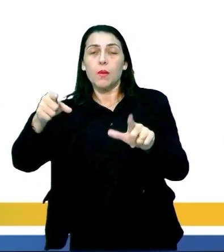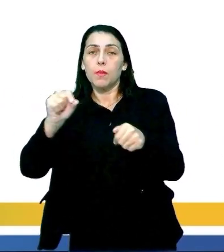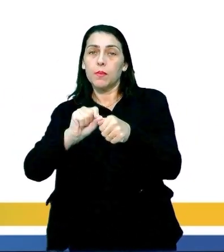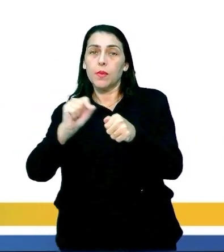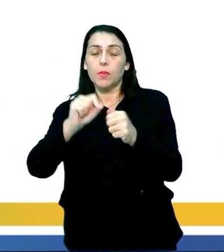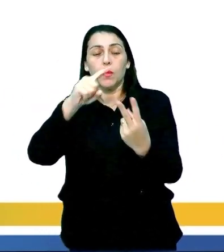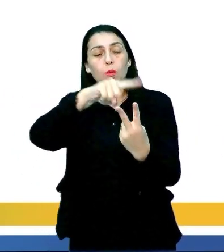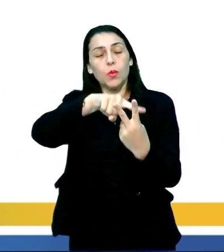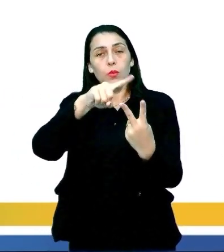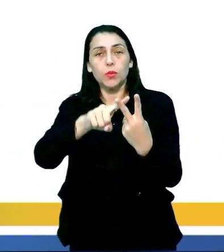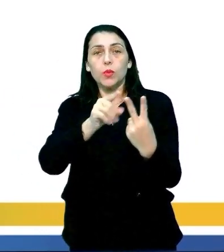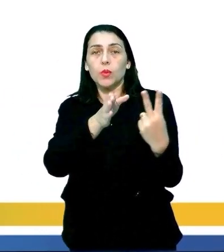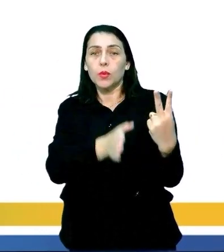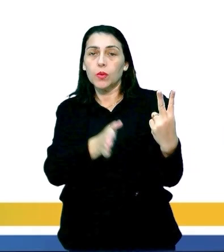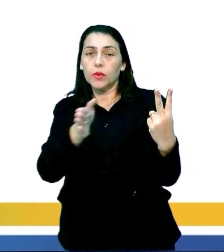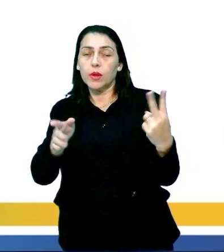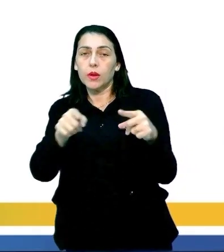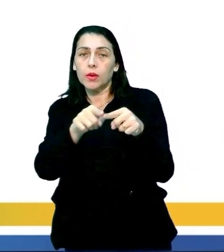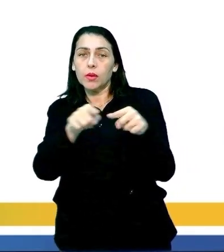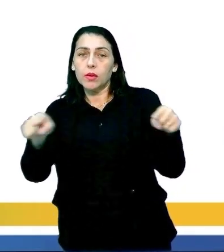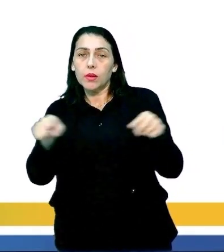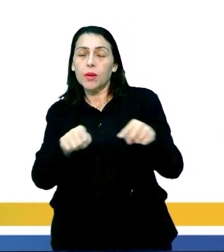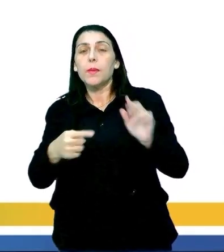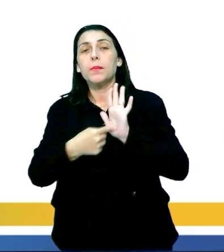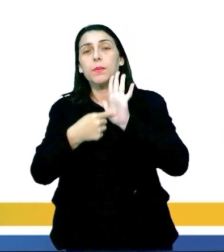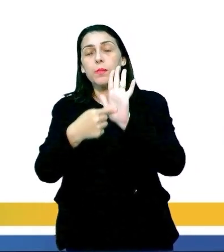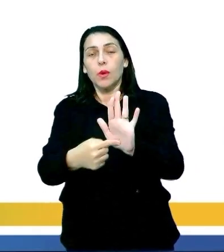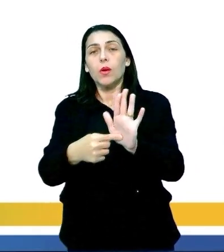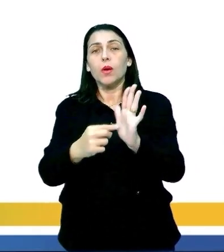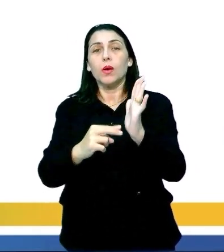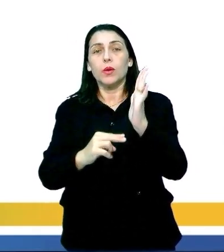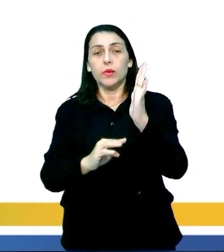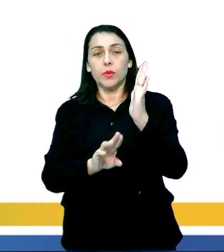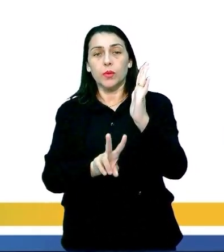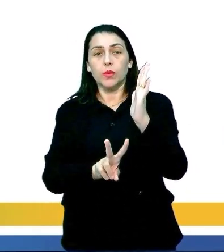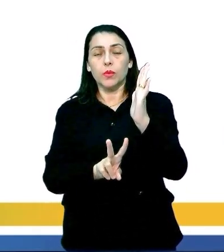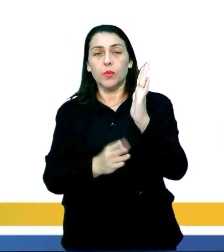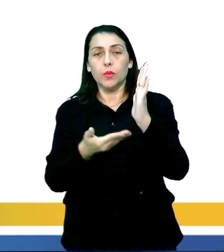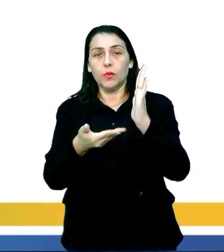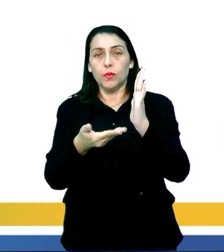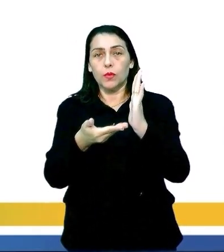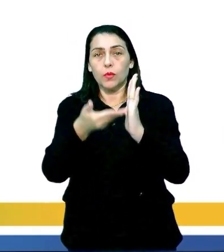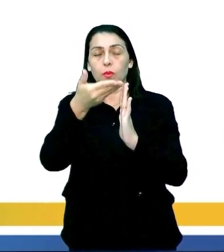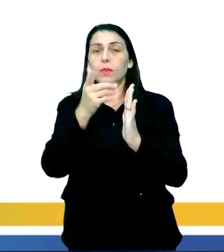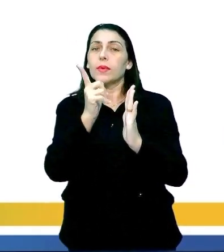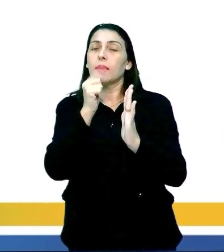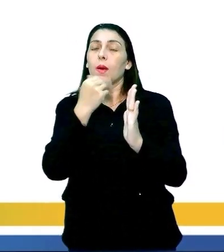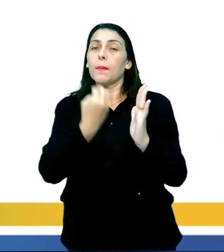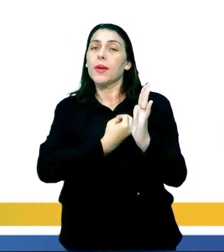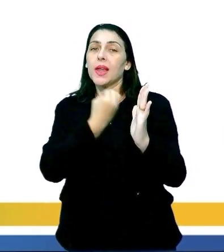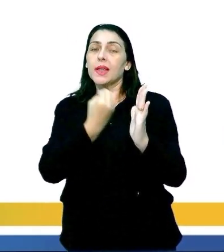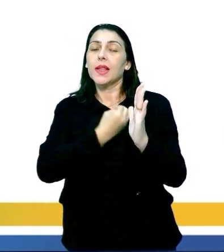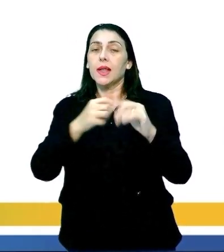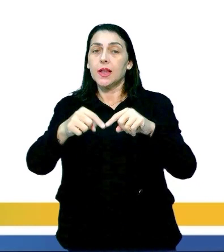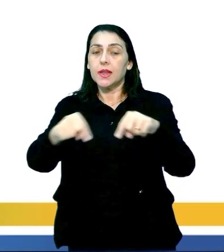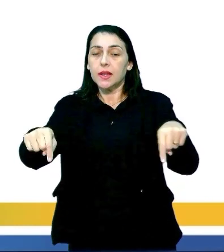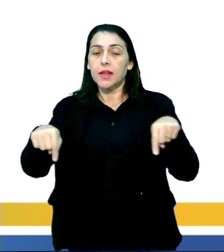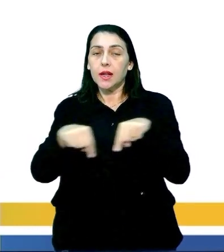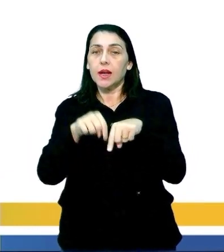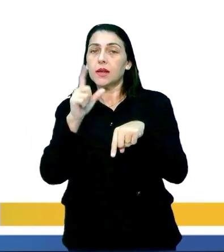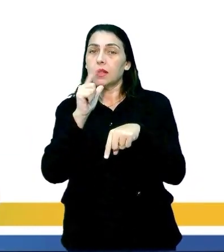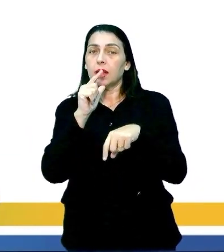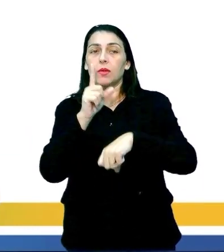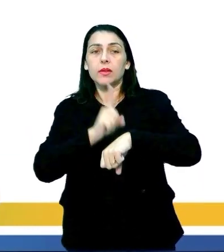por 2 segmentos de reta mostra o volume da água presente na cisterna em função